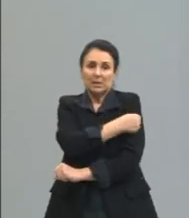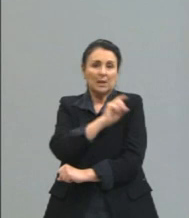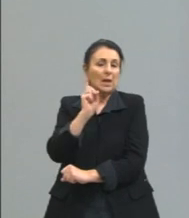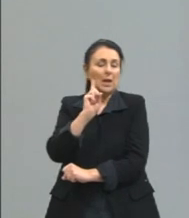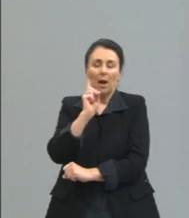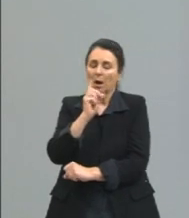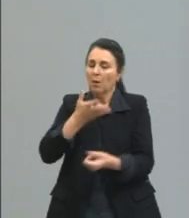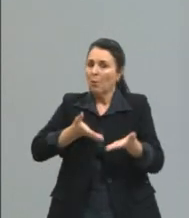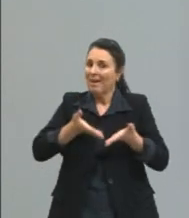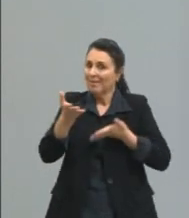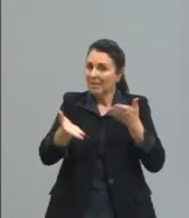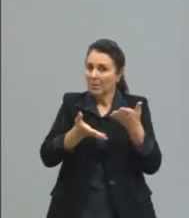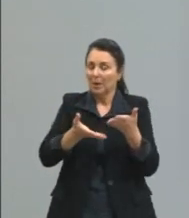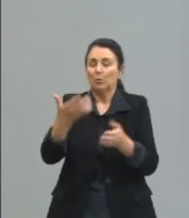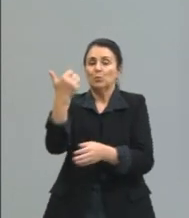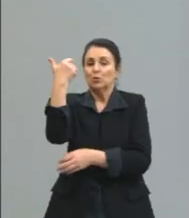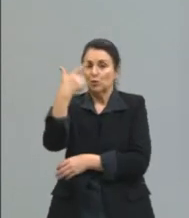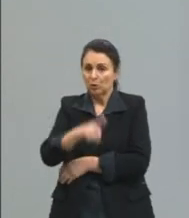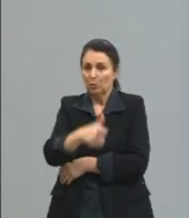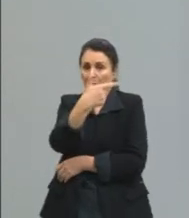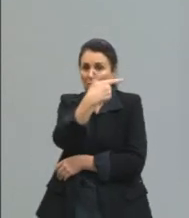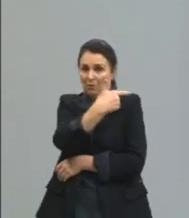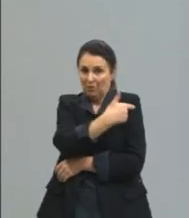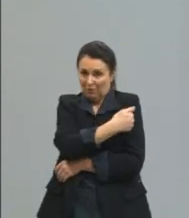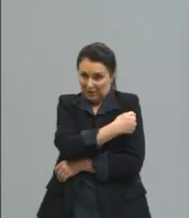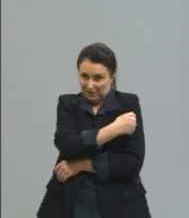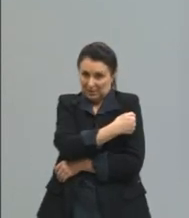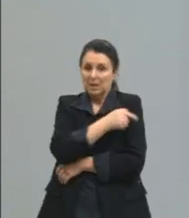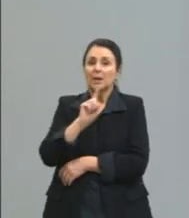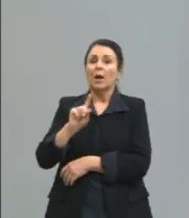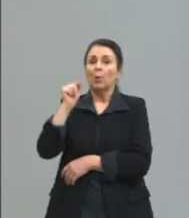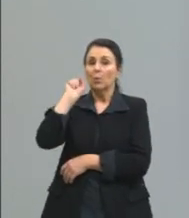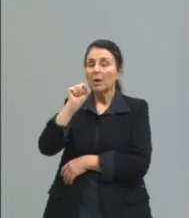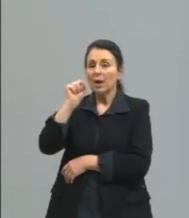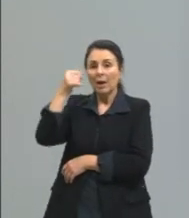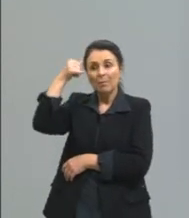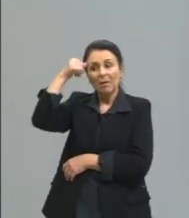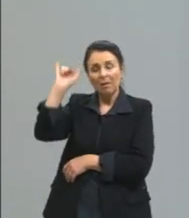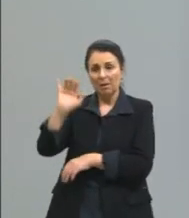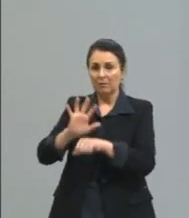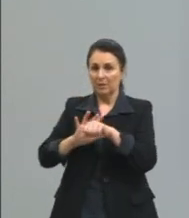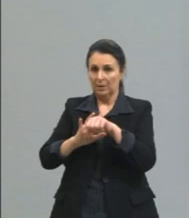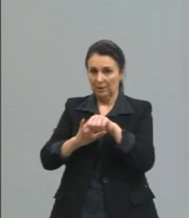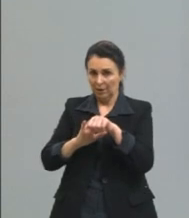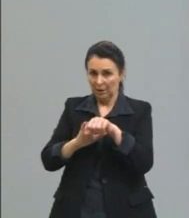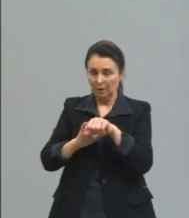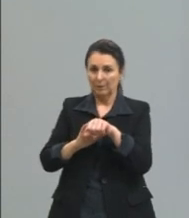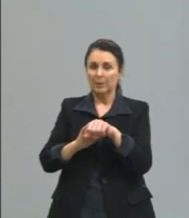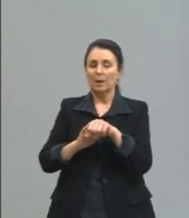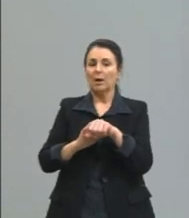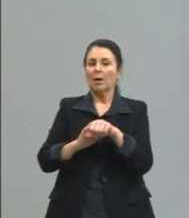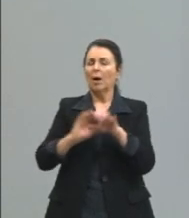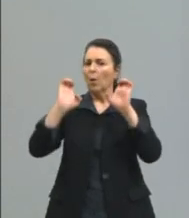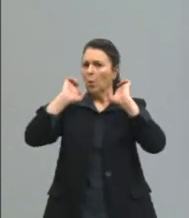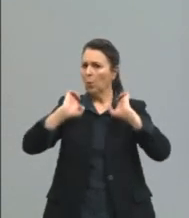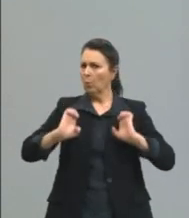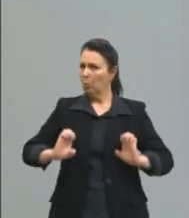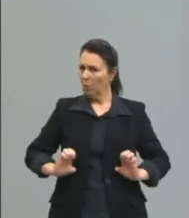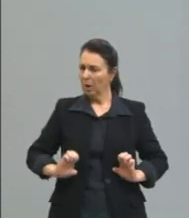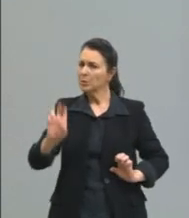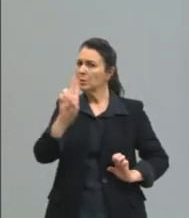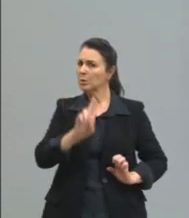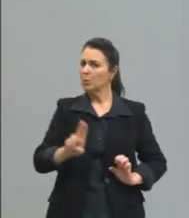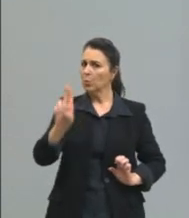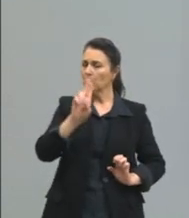tratamento, vacina é prevenção, então a C não é. Letra D. O estabelecimento da ética na utilização